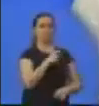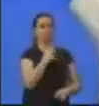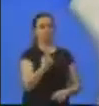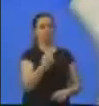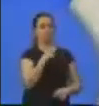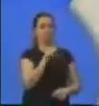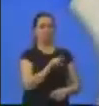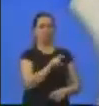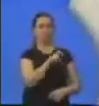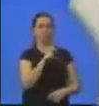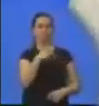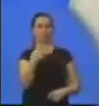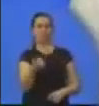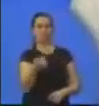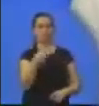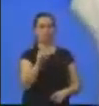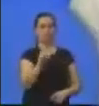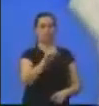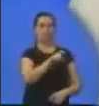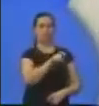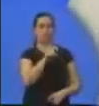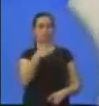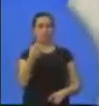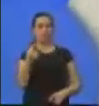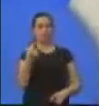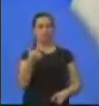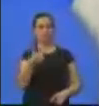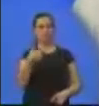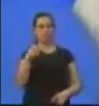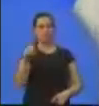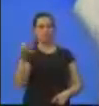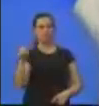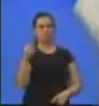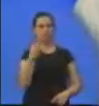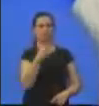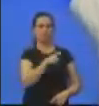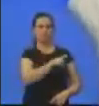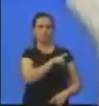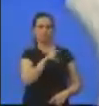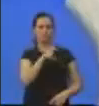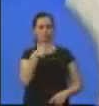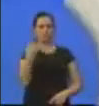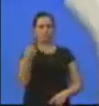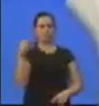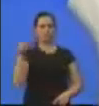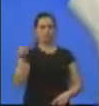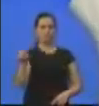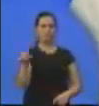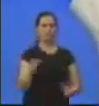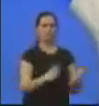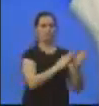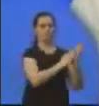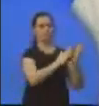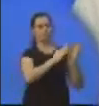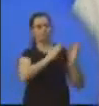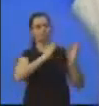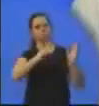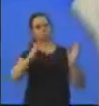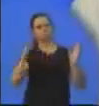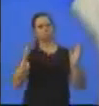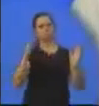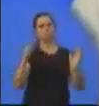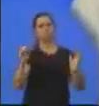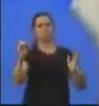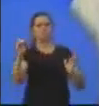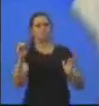x igual a 10, para x igual a 100, para x igual a 1000, o que está acontecendo com o nosso valor? Ele está ficando cada vez mais perto